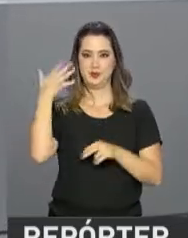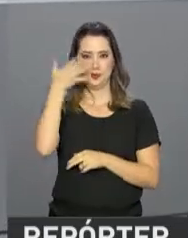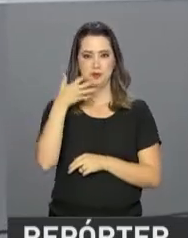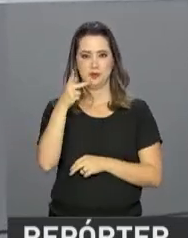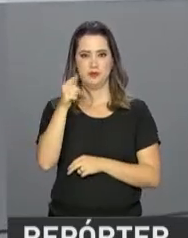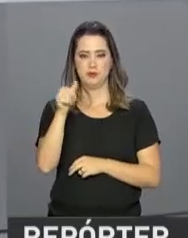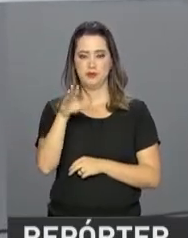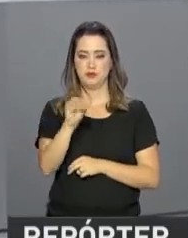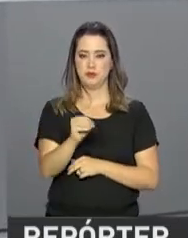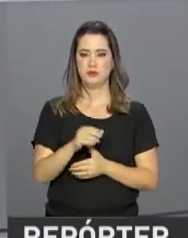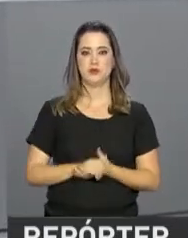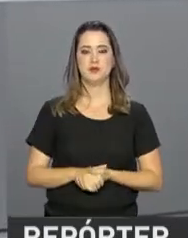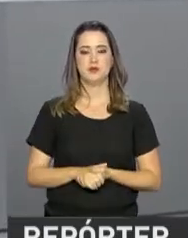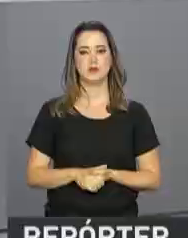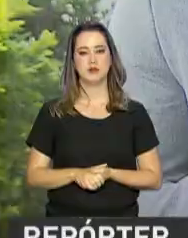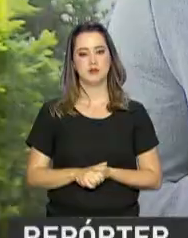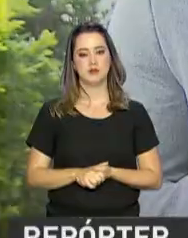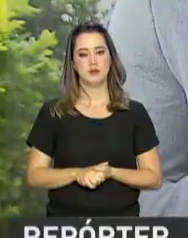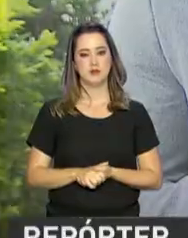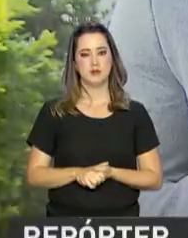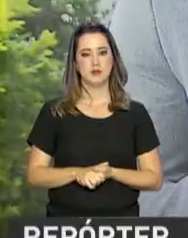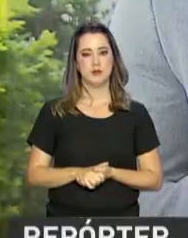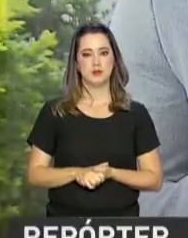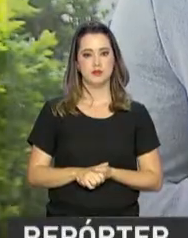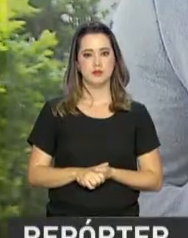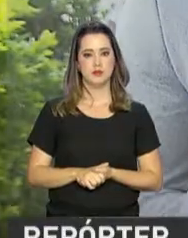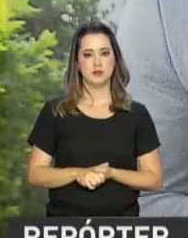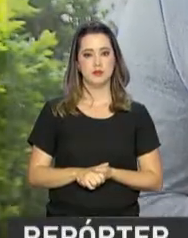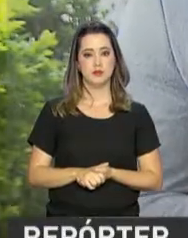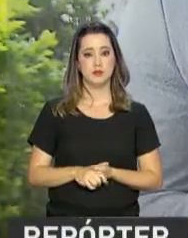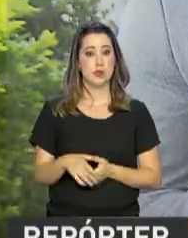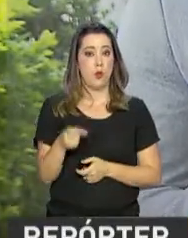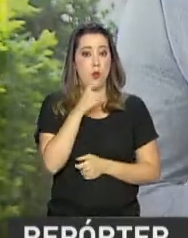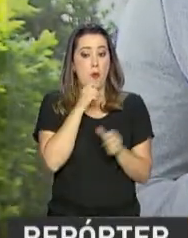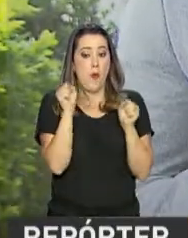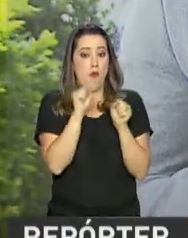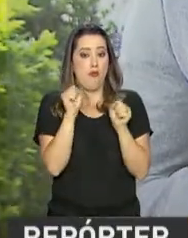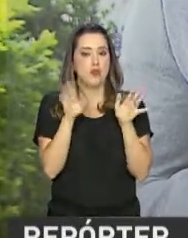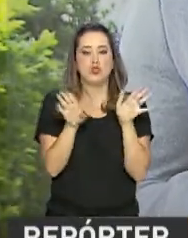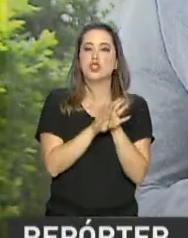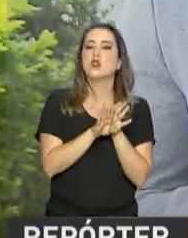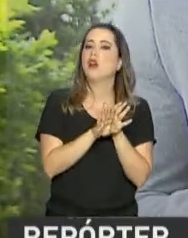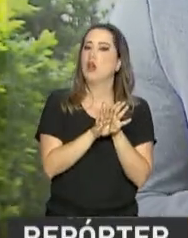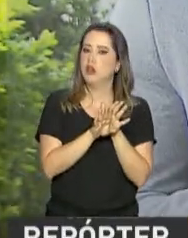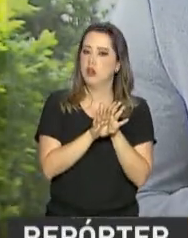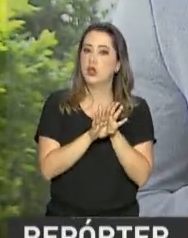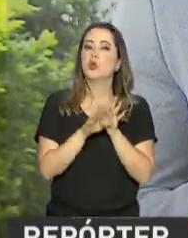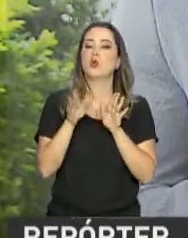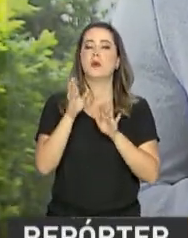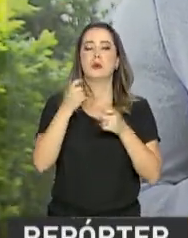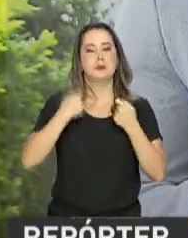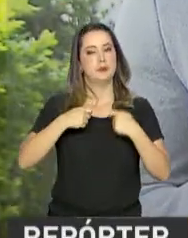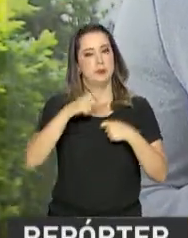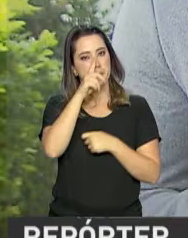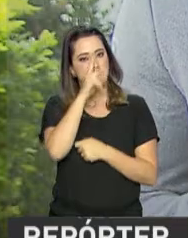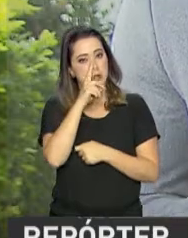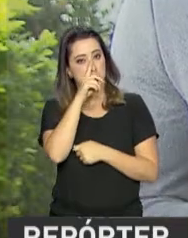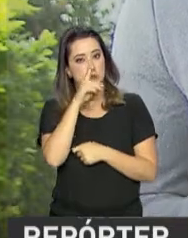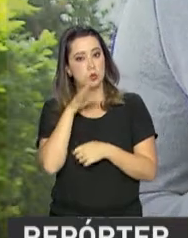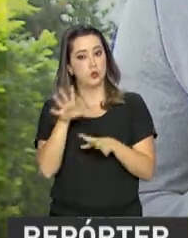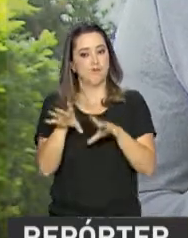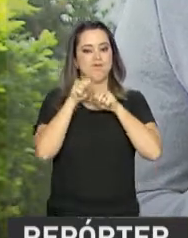repórter pablo onde o frio está chegando e com ele o risco de adoecer e para